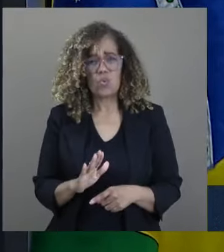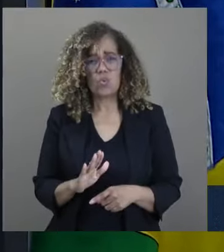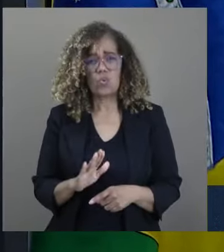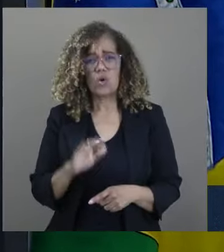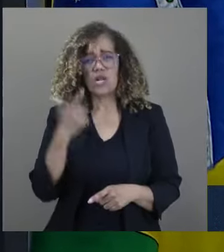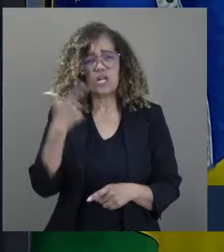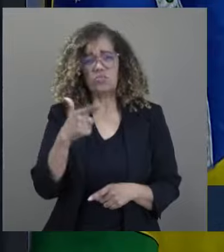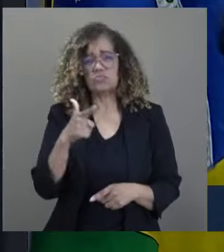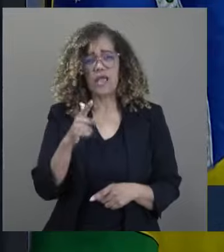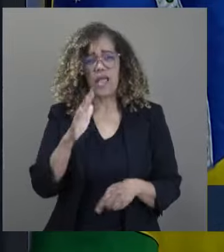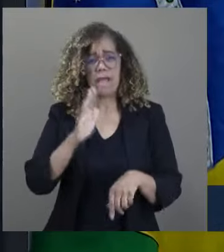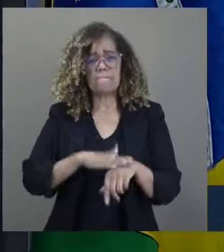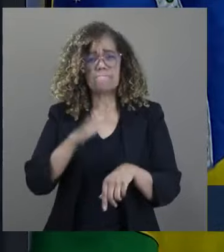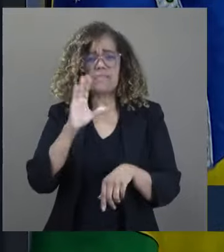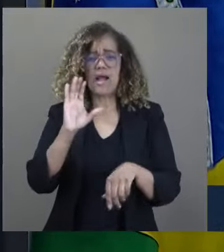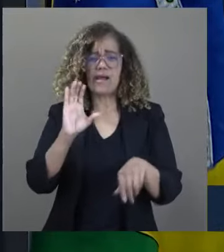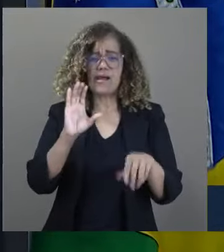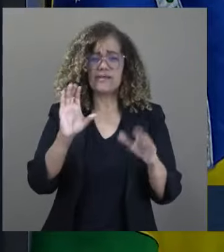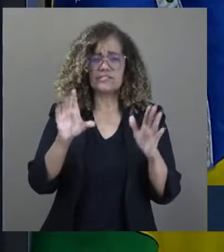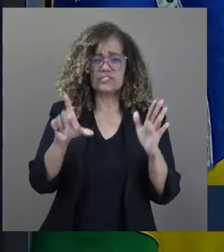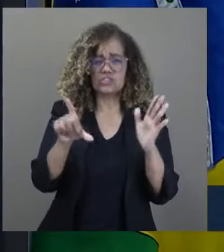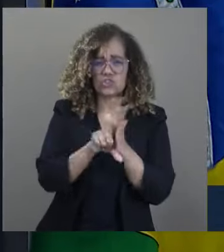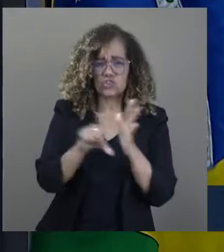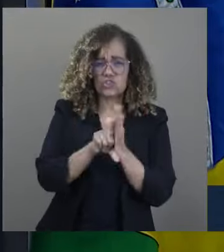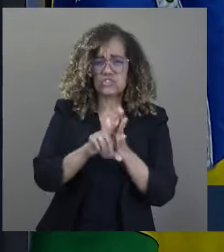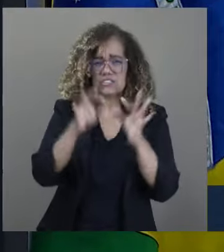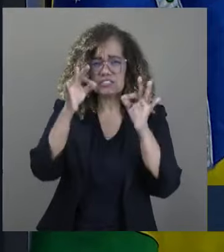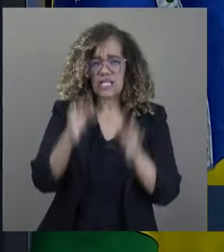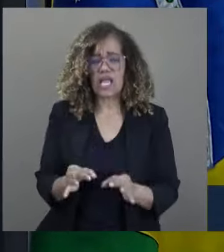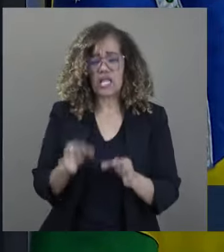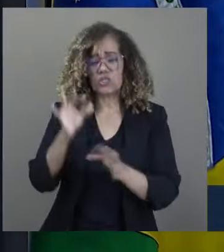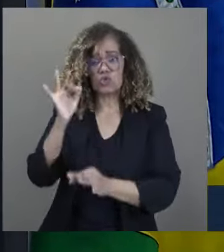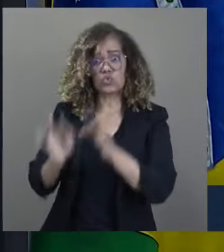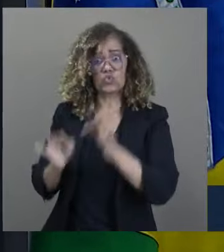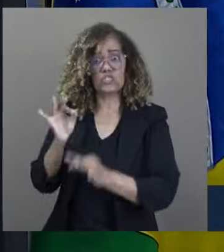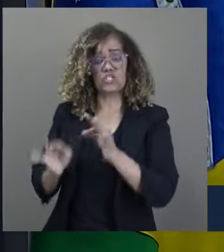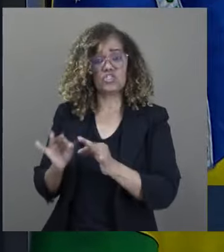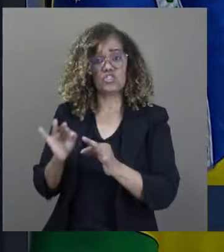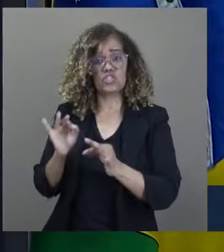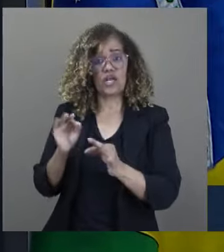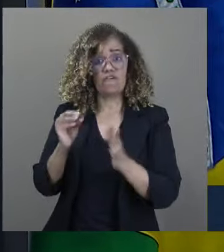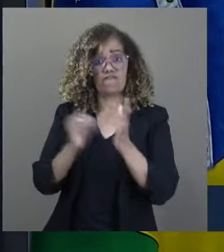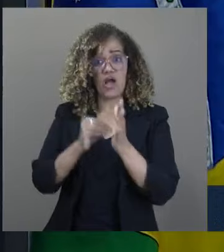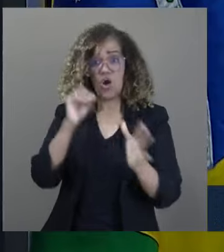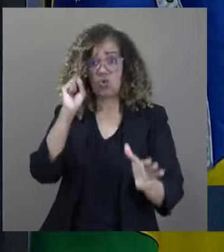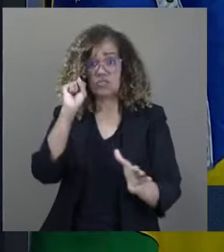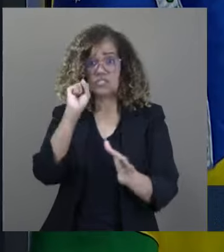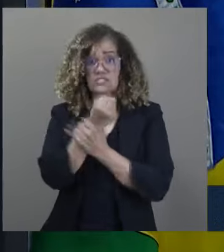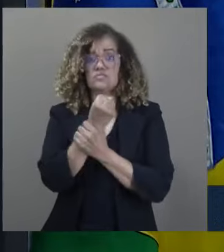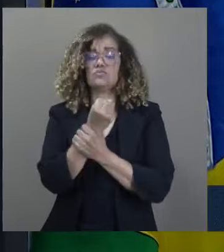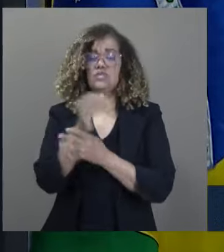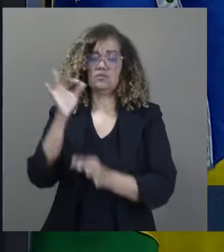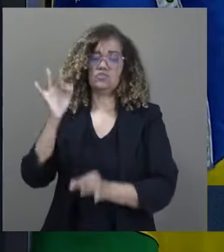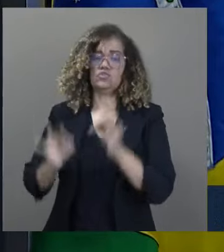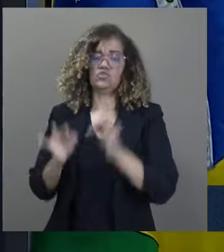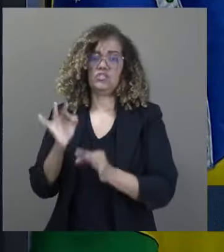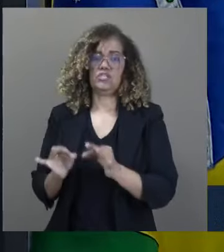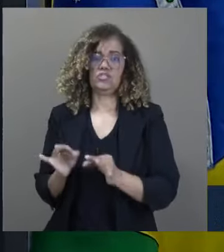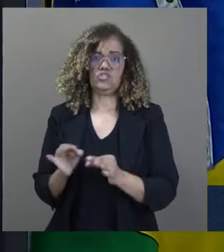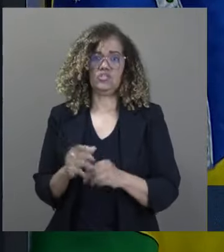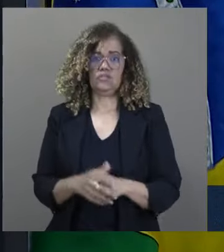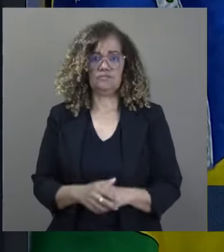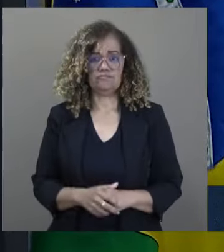ordenamento jurídico, não tem mais insegurança jurídica, a segurança jurídica que deveria, porque